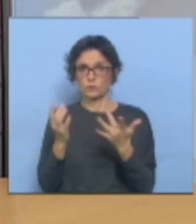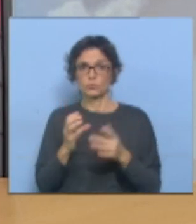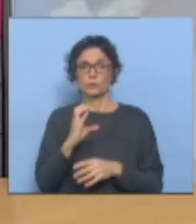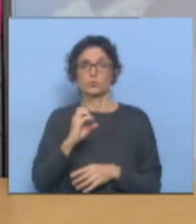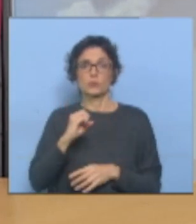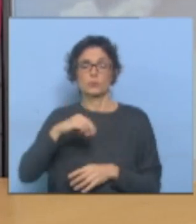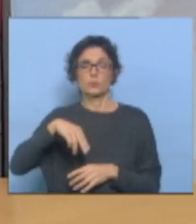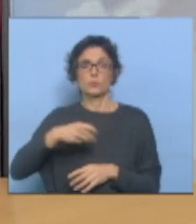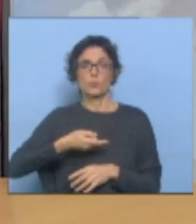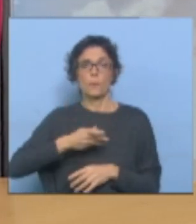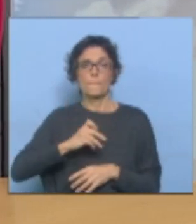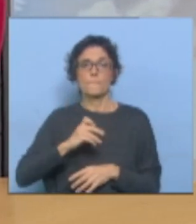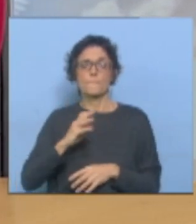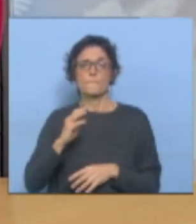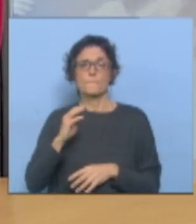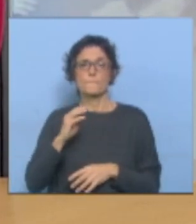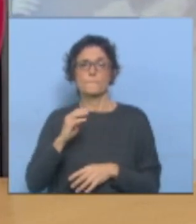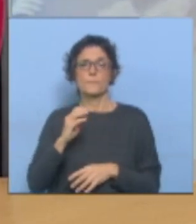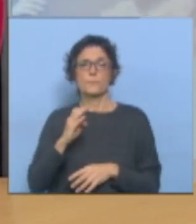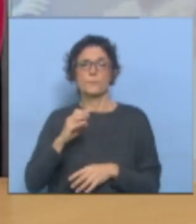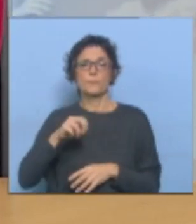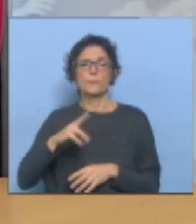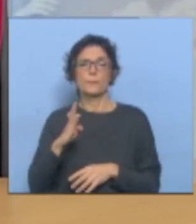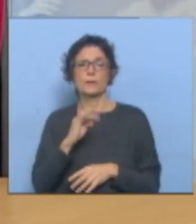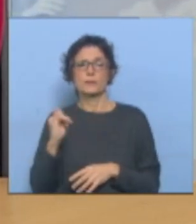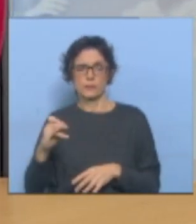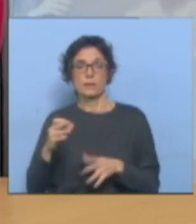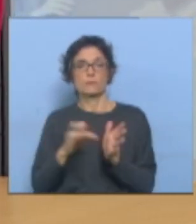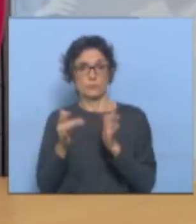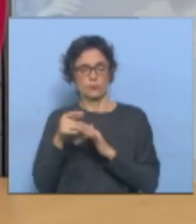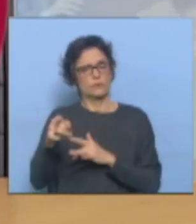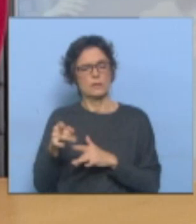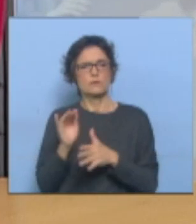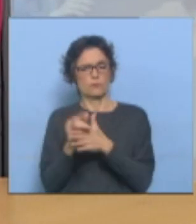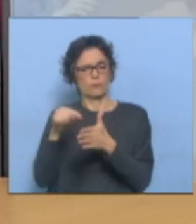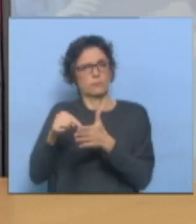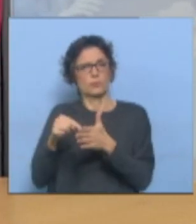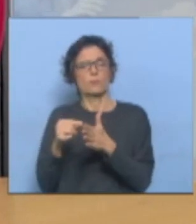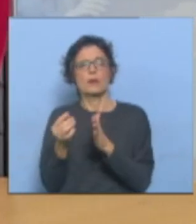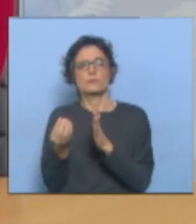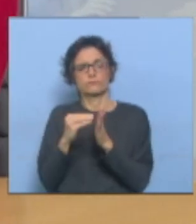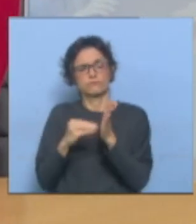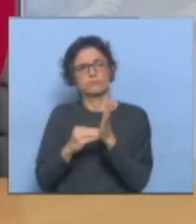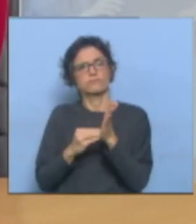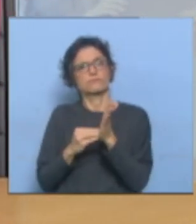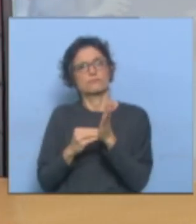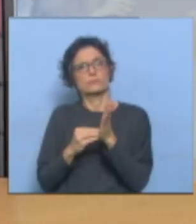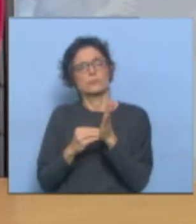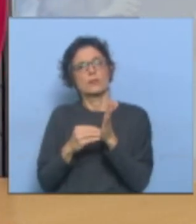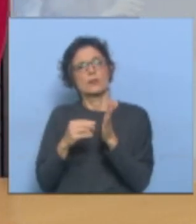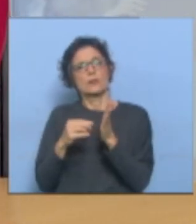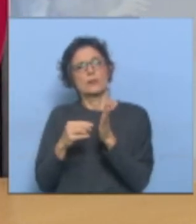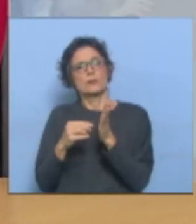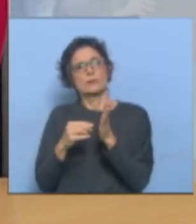muito concreto, indo ao que importa discutir com alertas muito concretos para os deputados. No fundo, o que os jovens